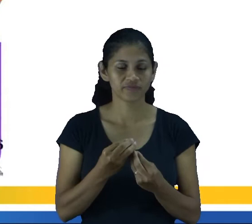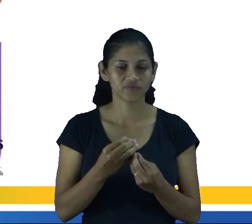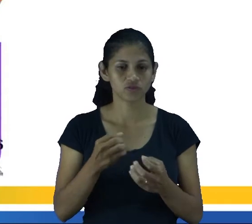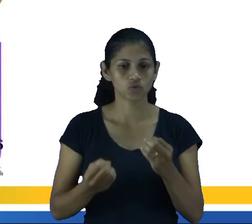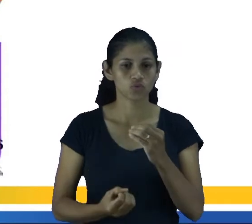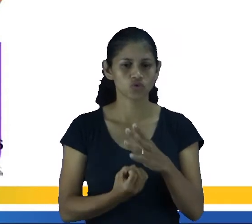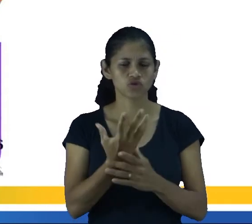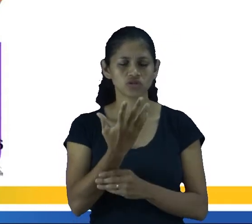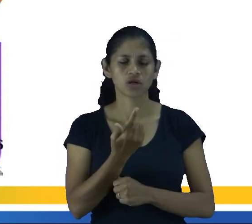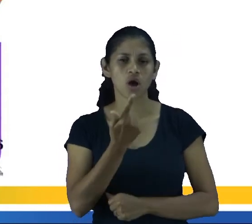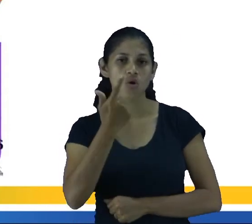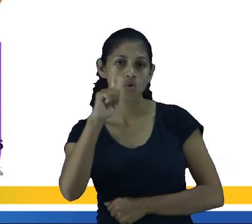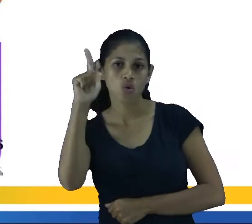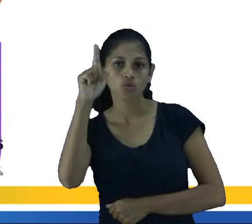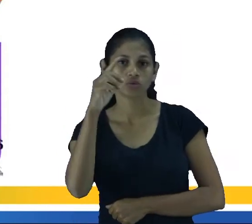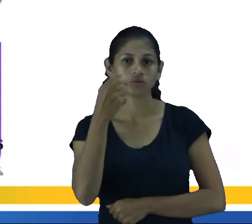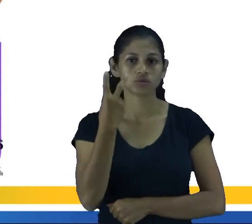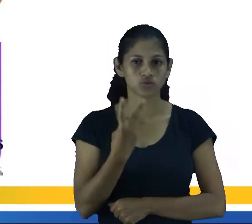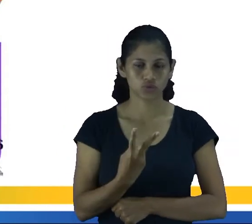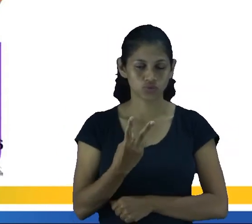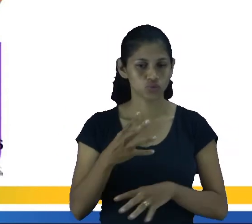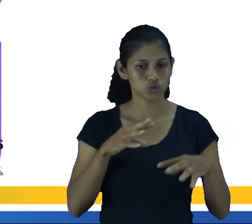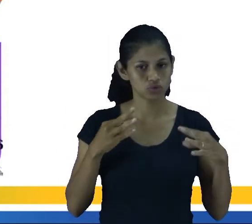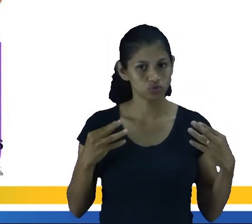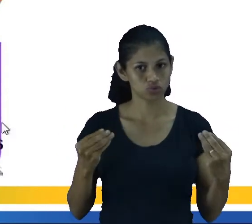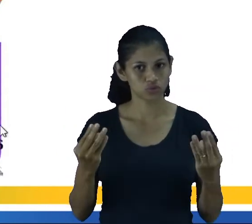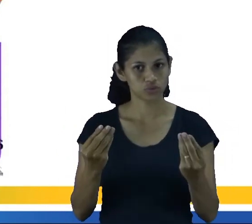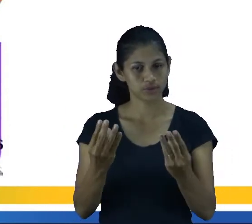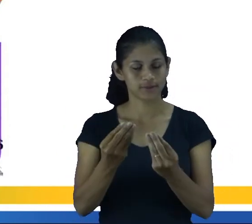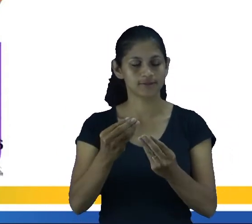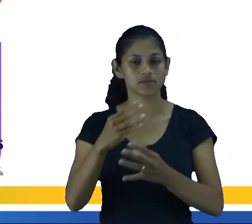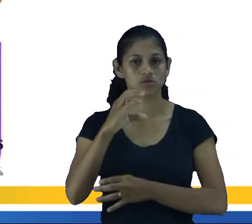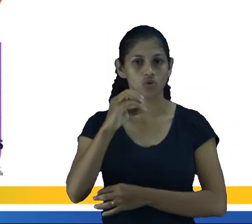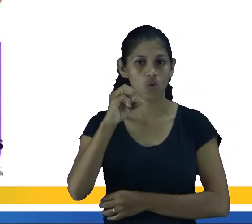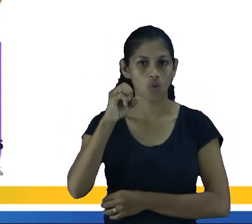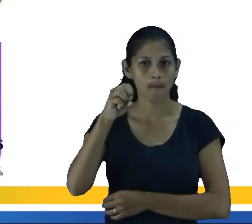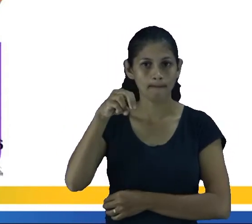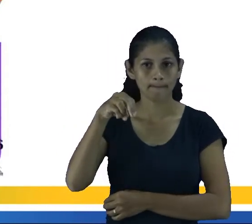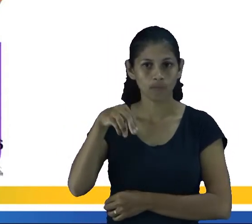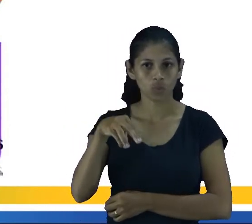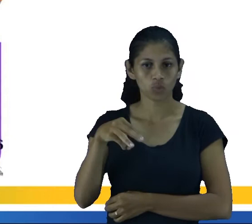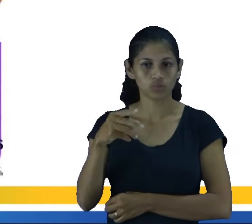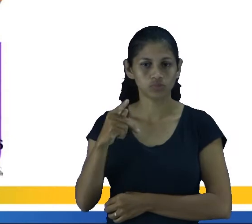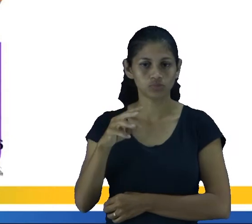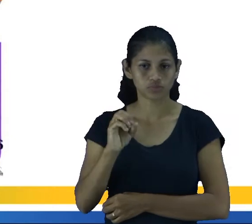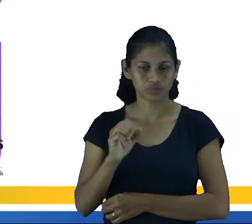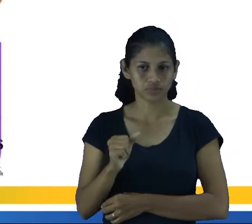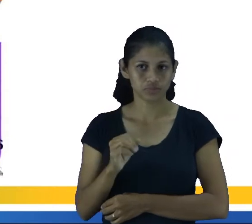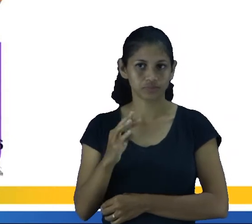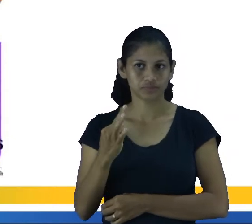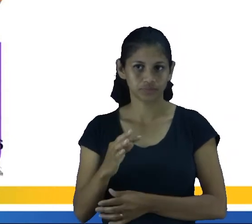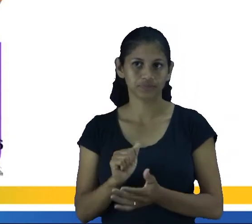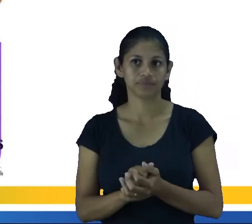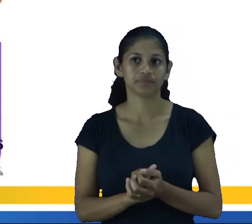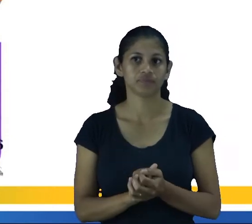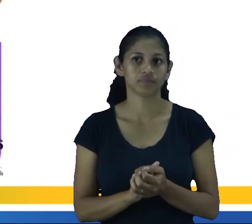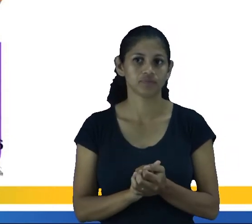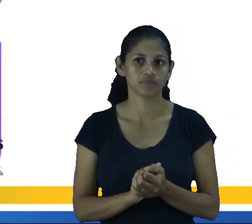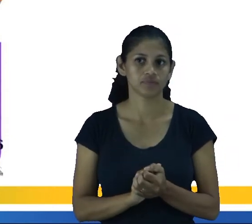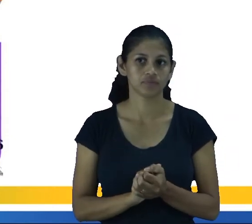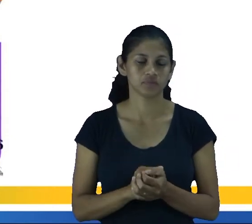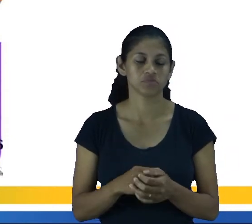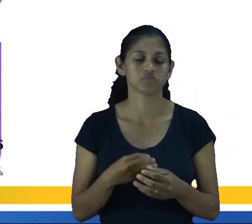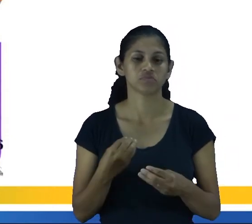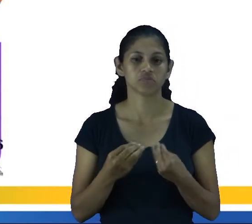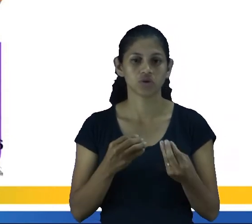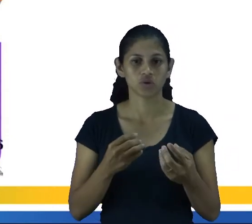origem a outras duas substâncias compostas, através da troca dos cátions e dos ânions existentes. Então, vai